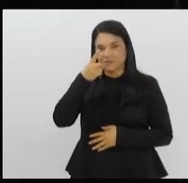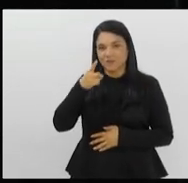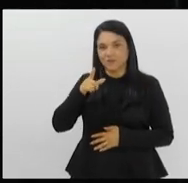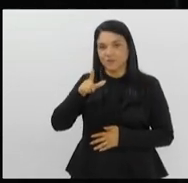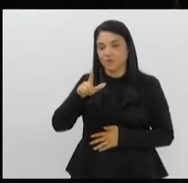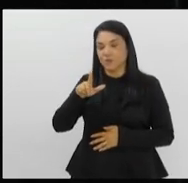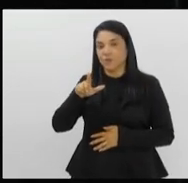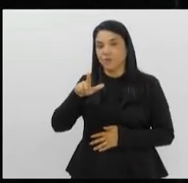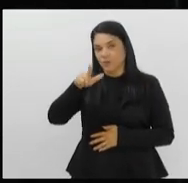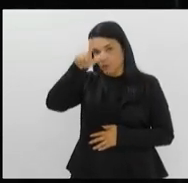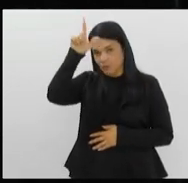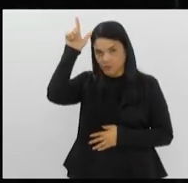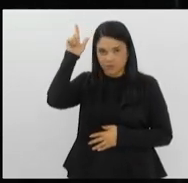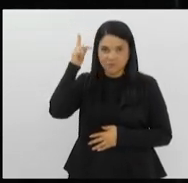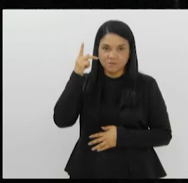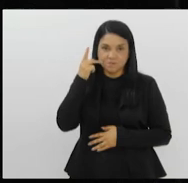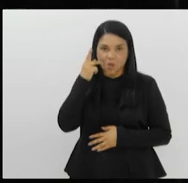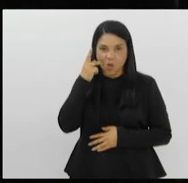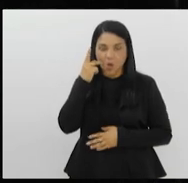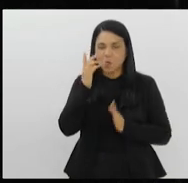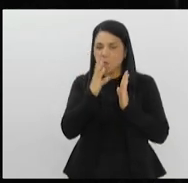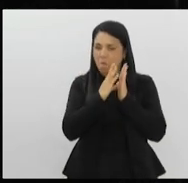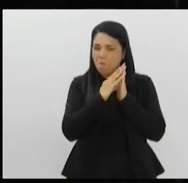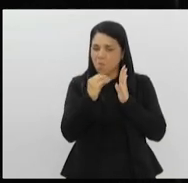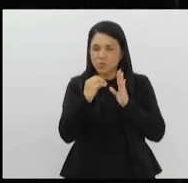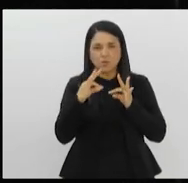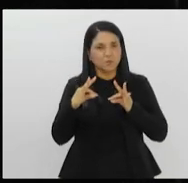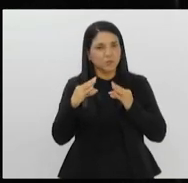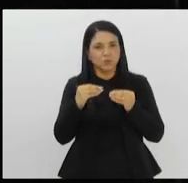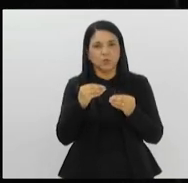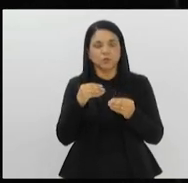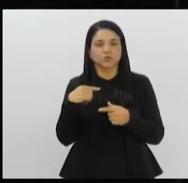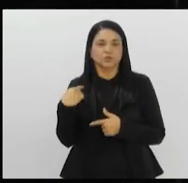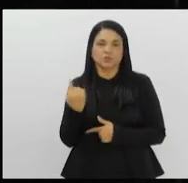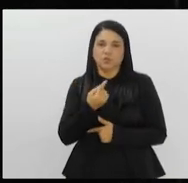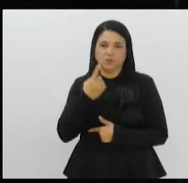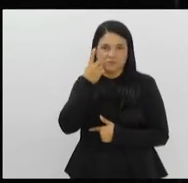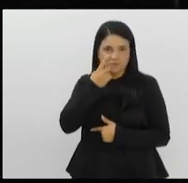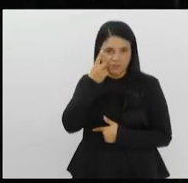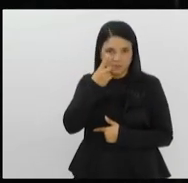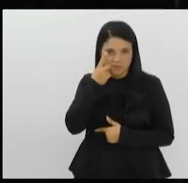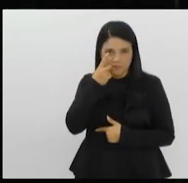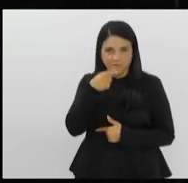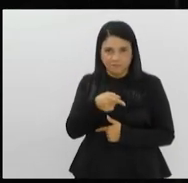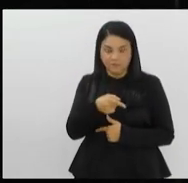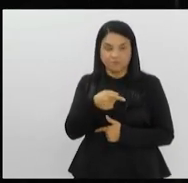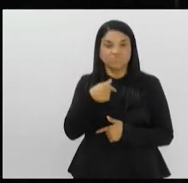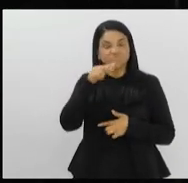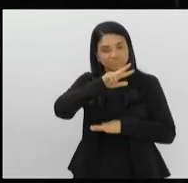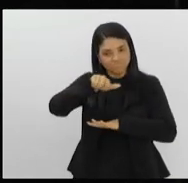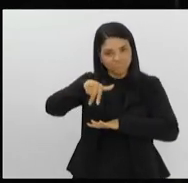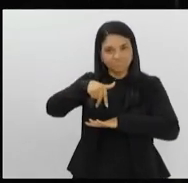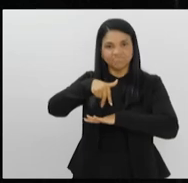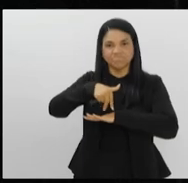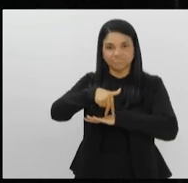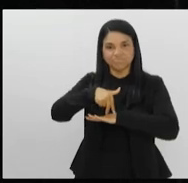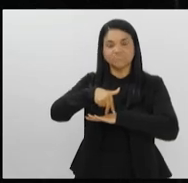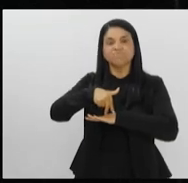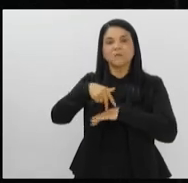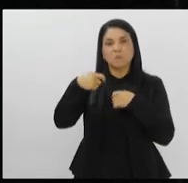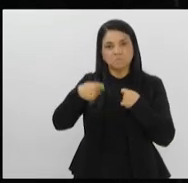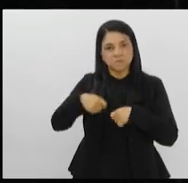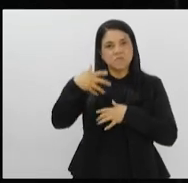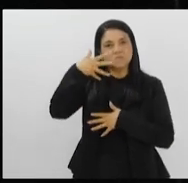Luiz Paulo, que é um exemplo para todos nós, mas eu não poderia deixar de estar aqui falando,